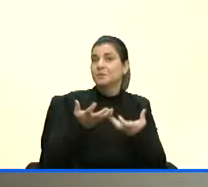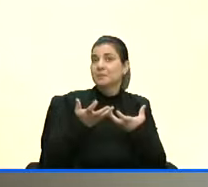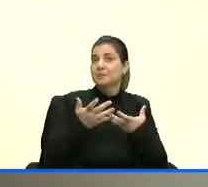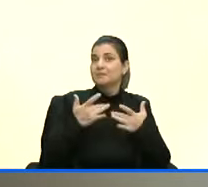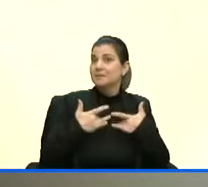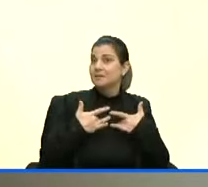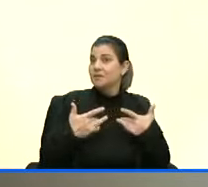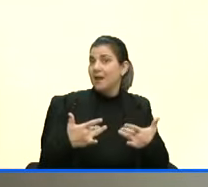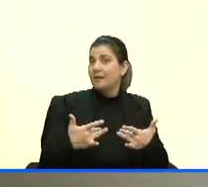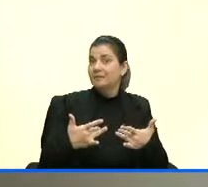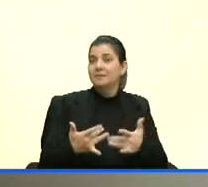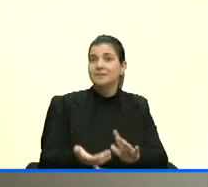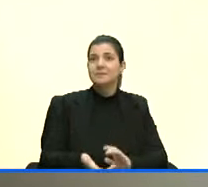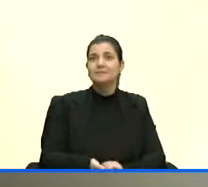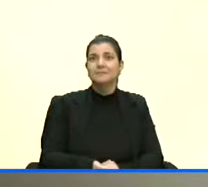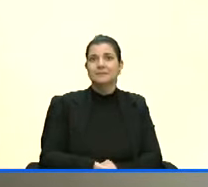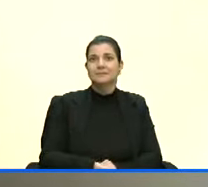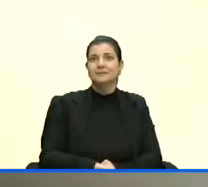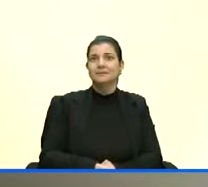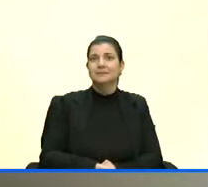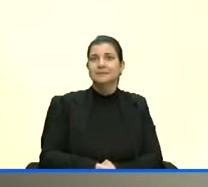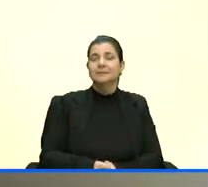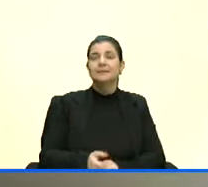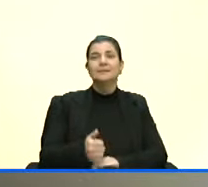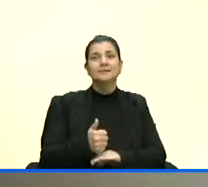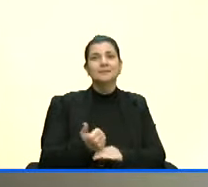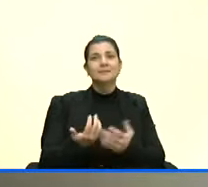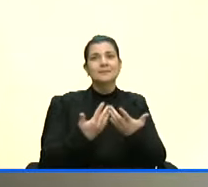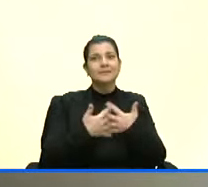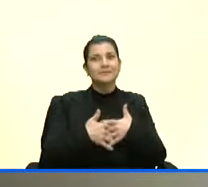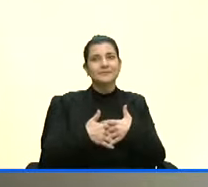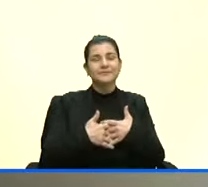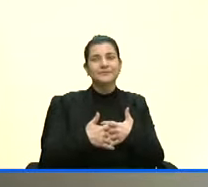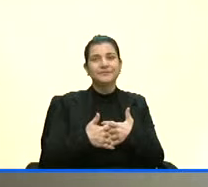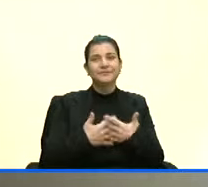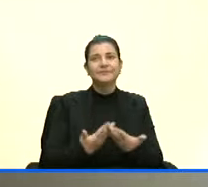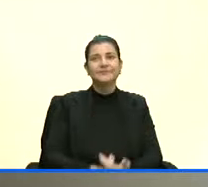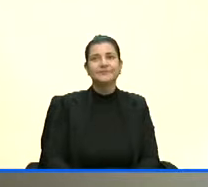uma função mais nobre, né? Acho que causa é linda!